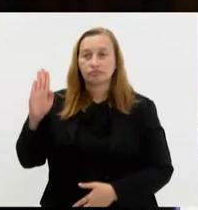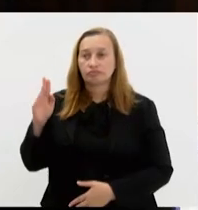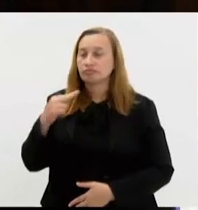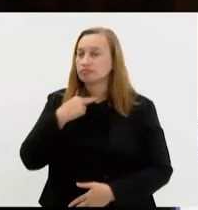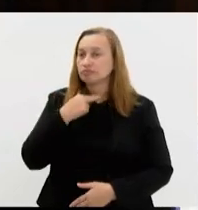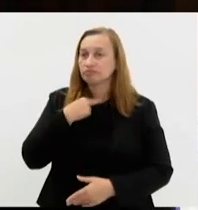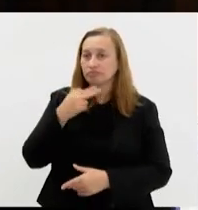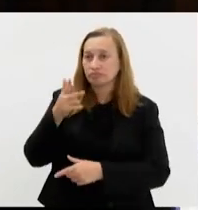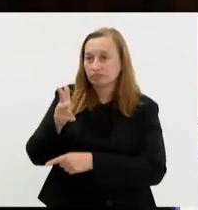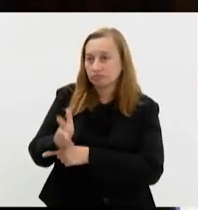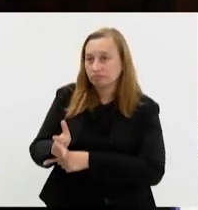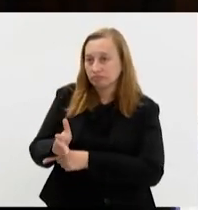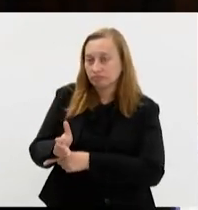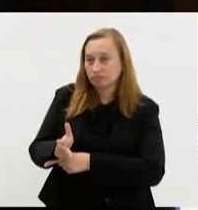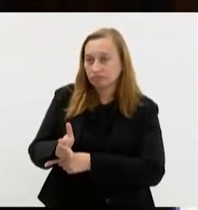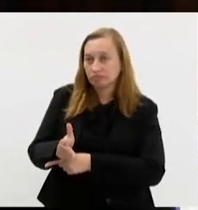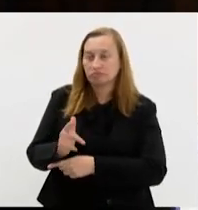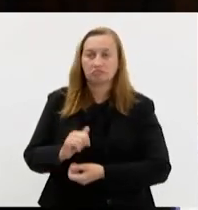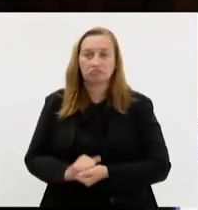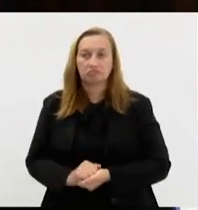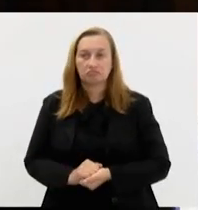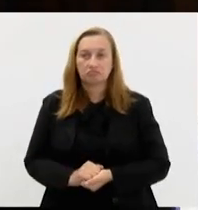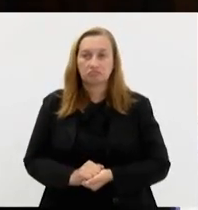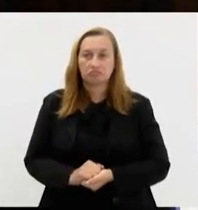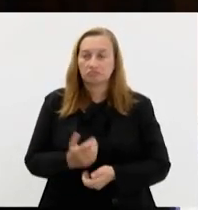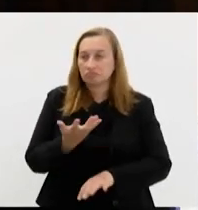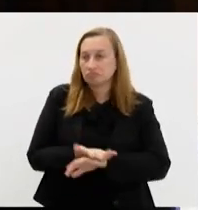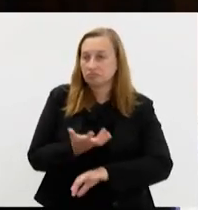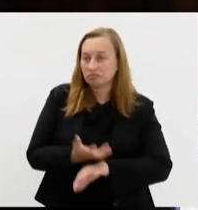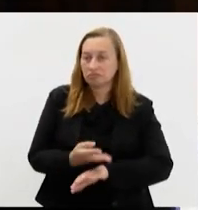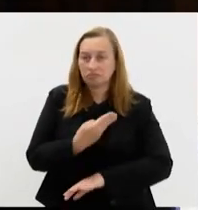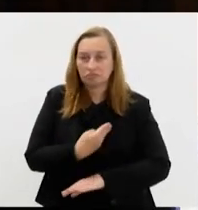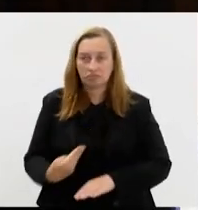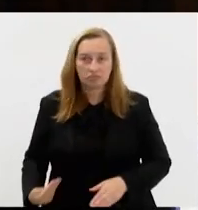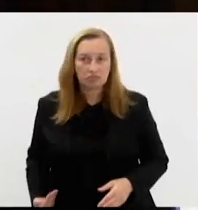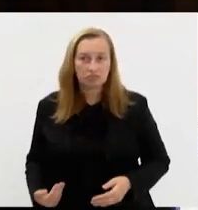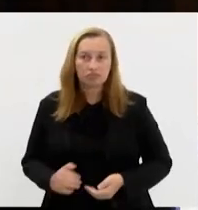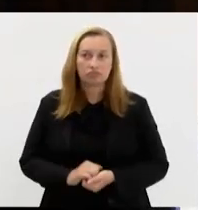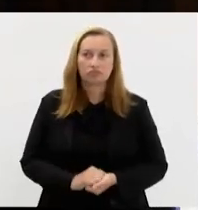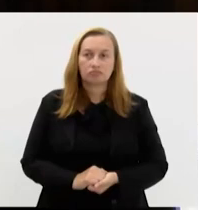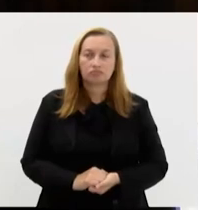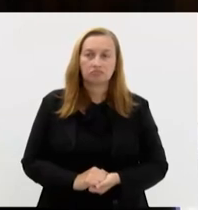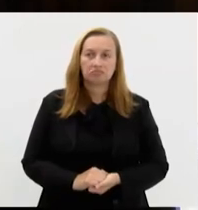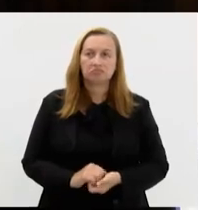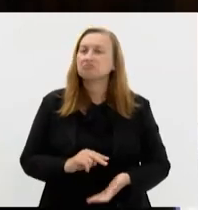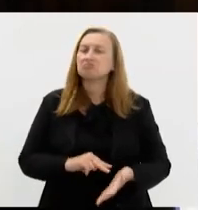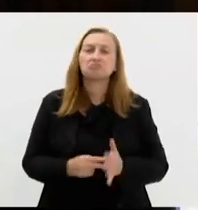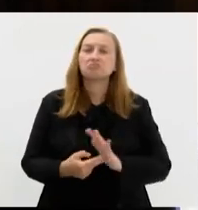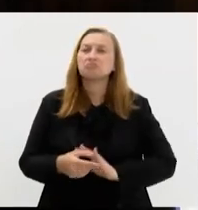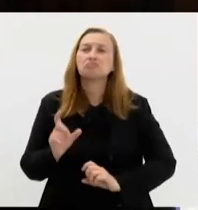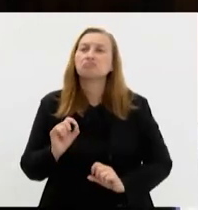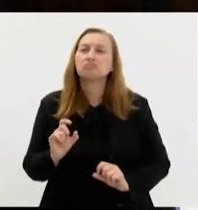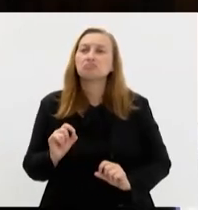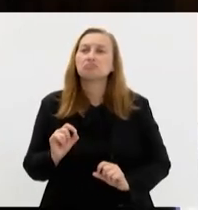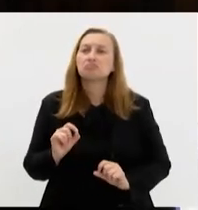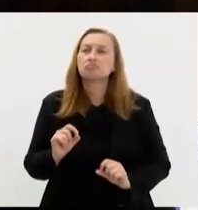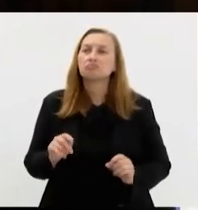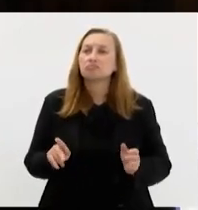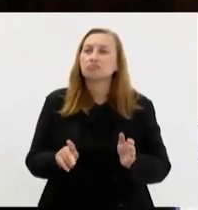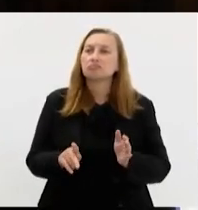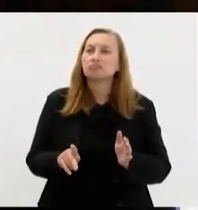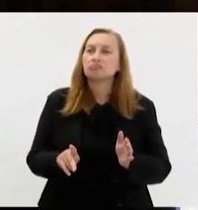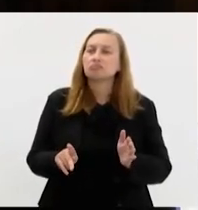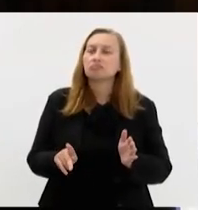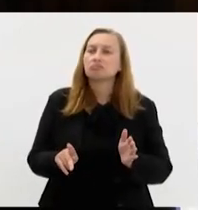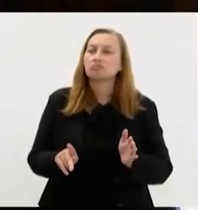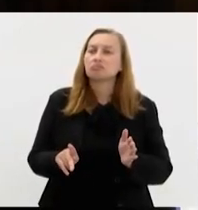filme uma propaganda eleitoral na praça pública a praça pública é o quê gente é bem público não é meu